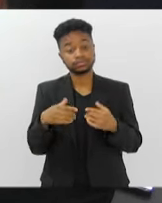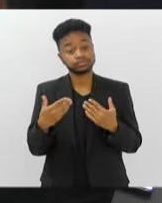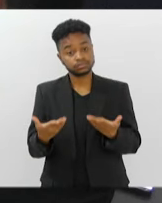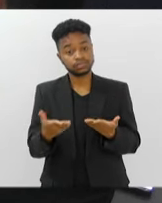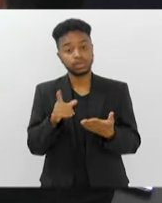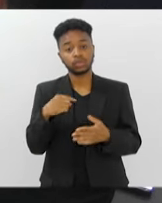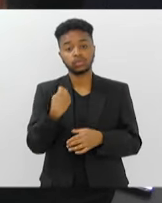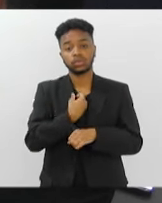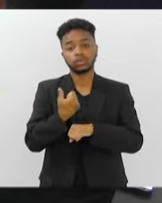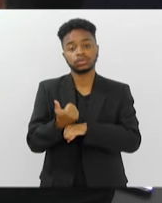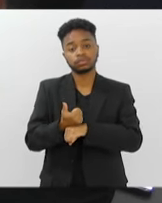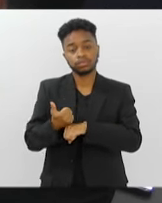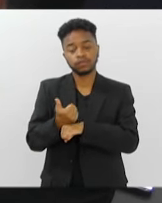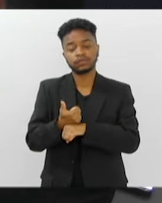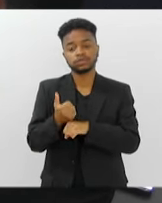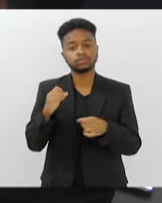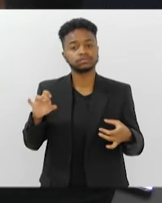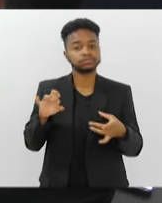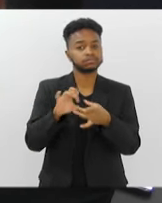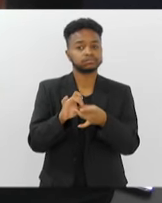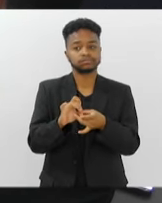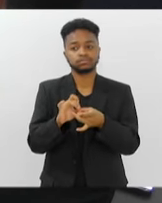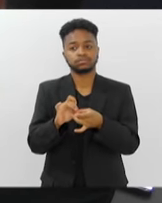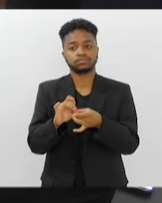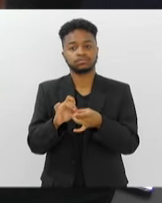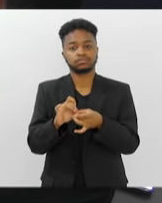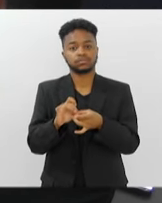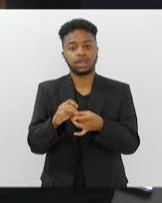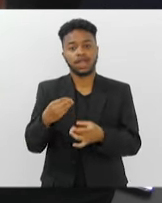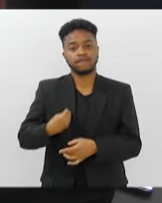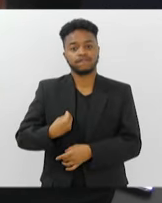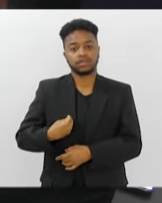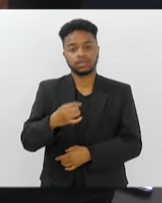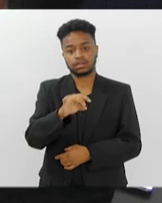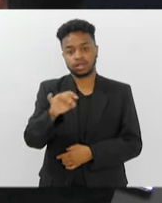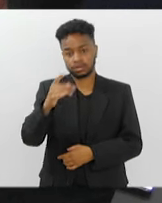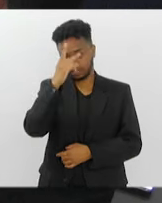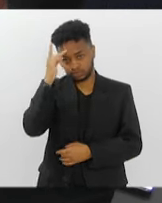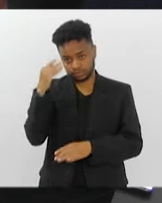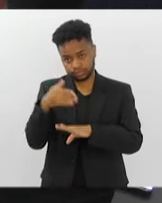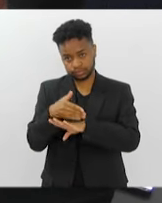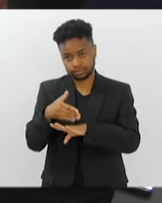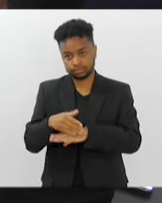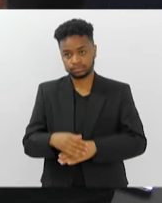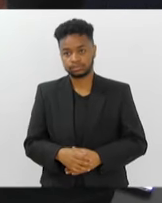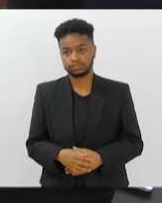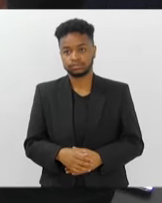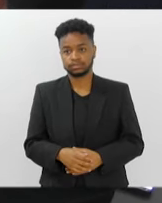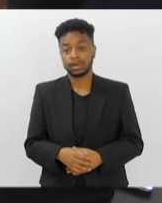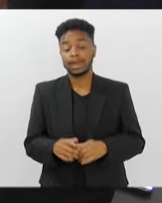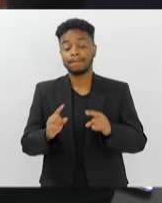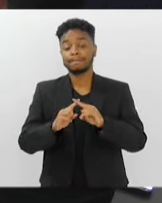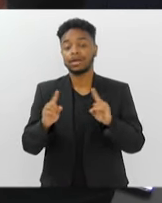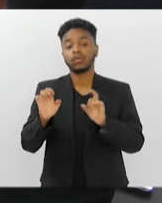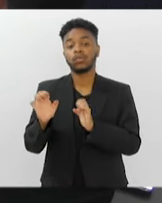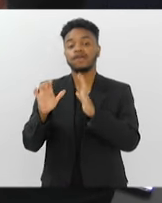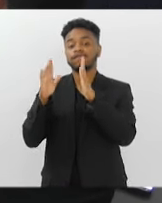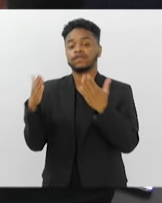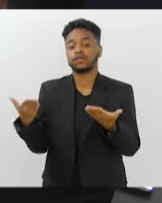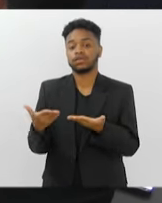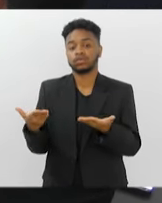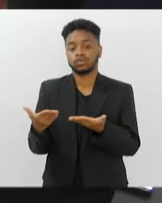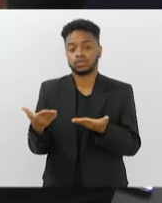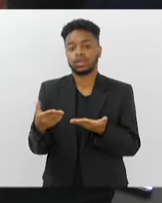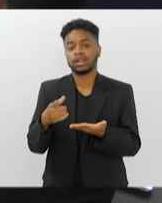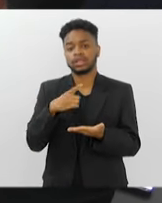nossa profissão ela está ligada de diretamente à vida das pessoas mas para esse para esse evento agora já